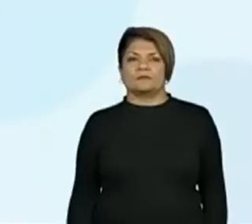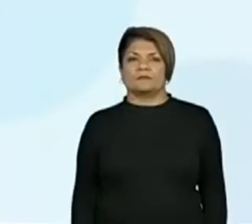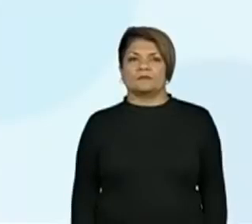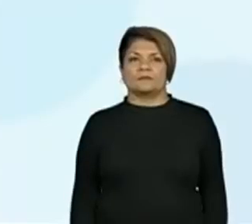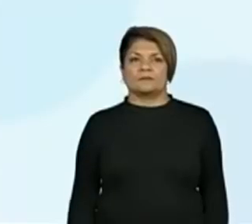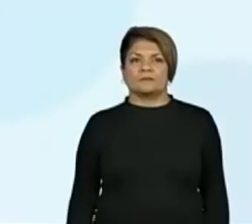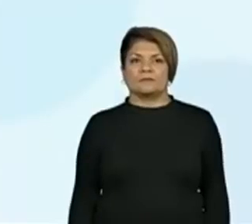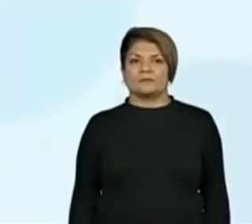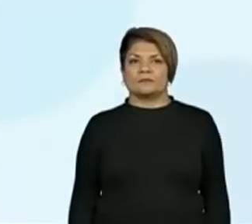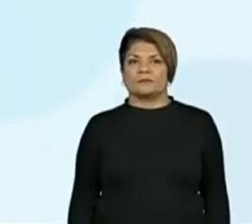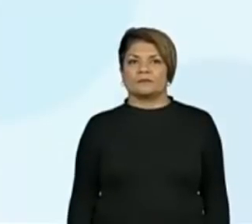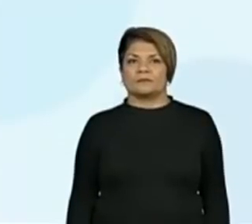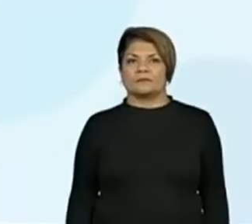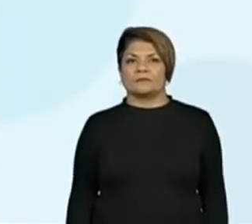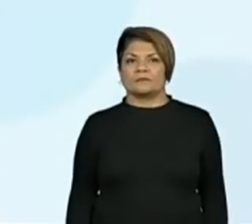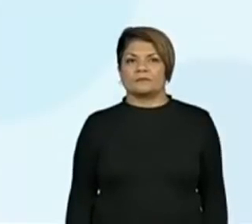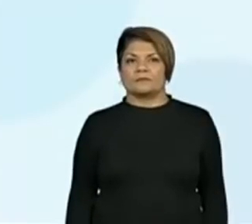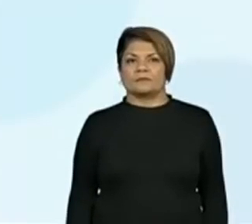40.